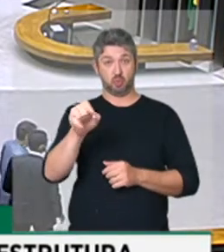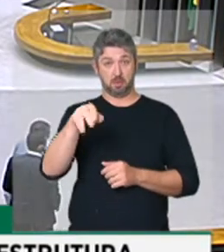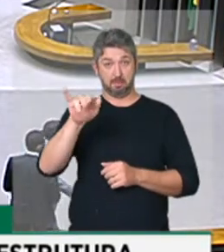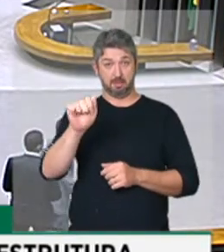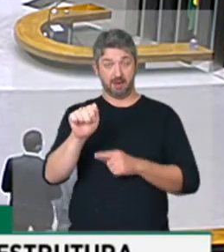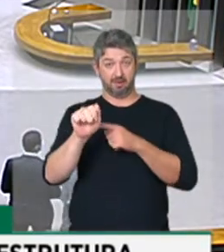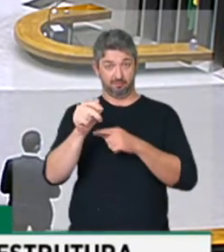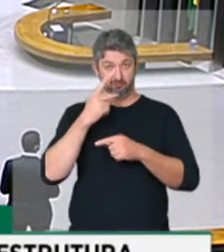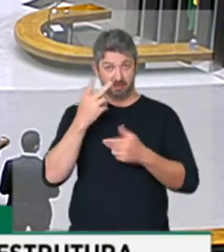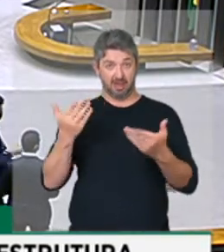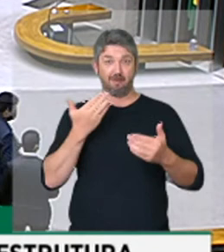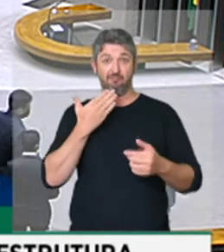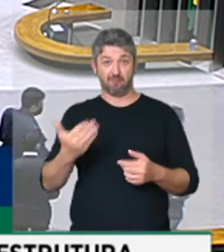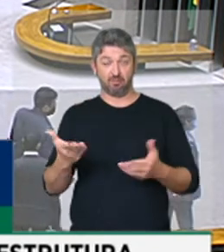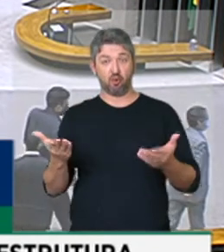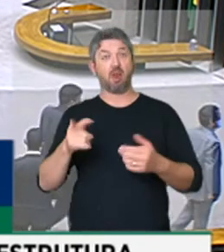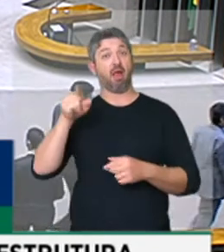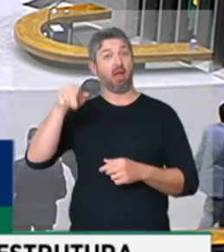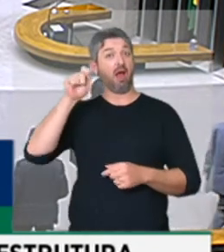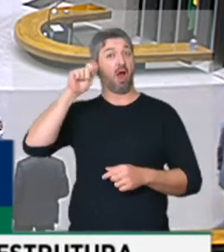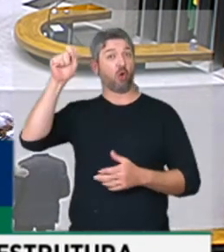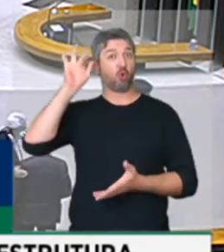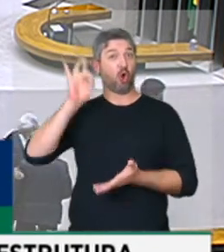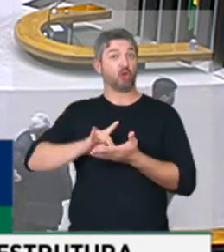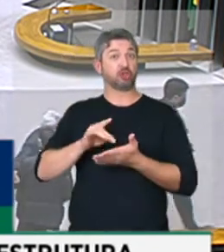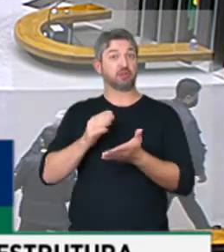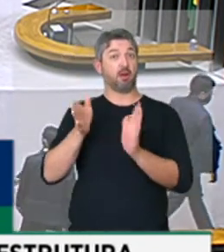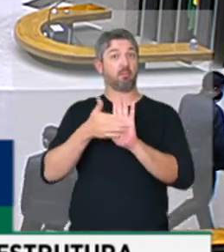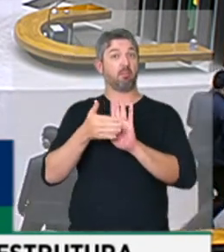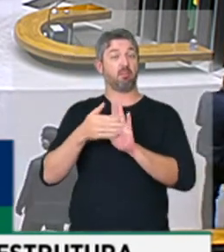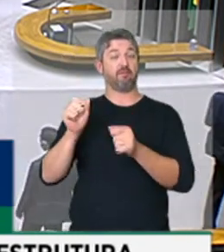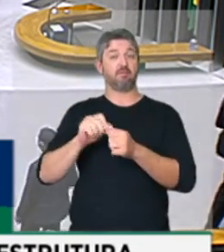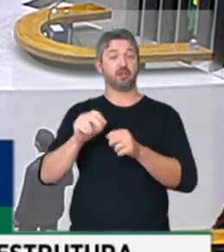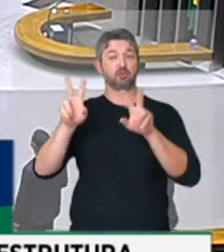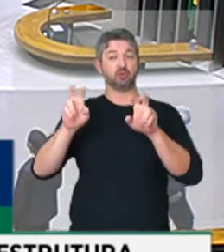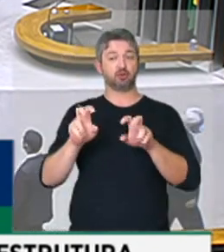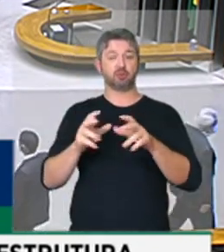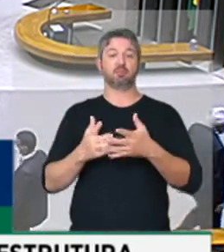projeto de lei 2646 de 2020, que dispõe sobre